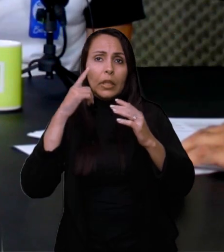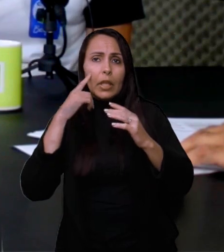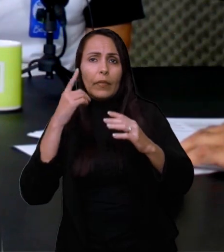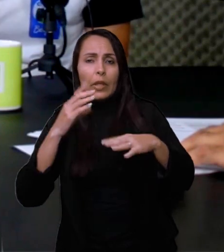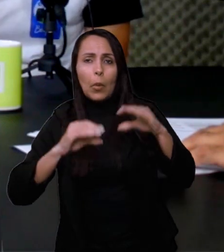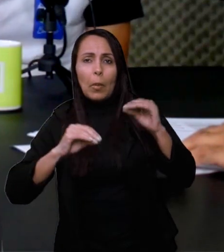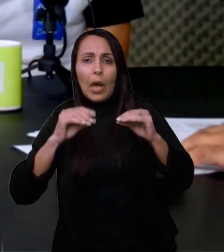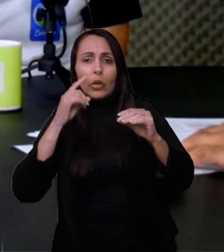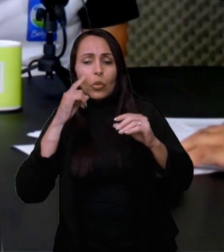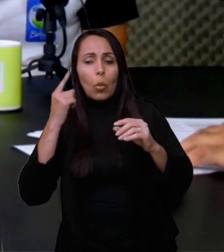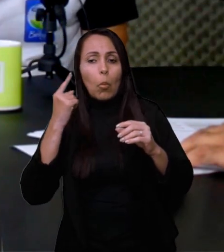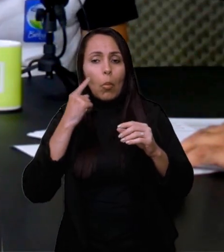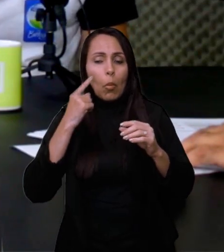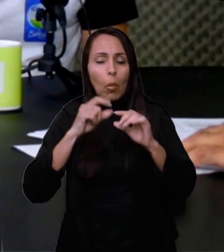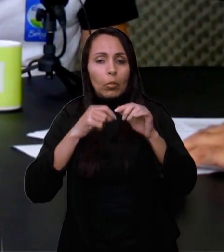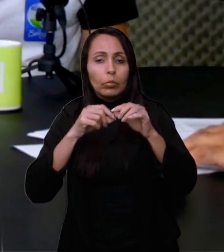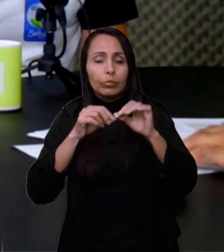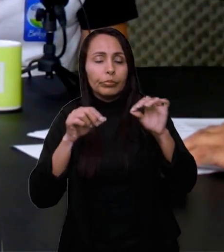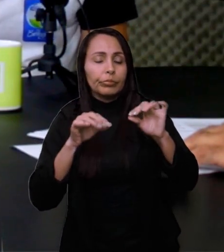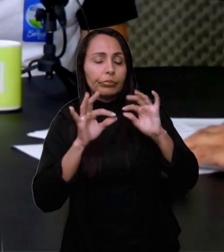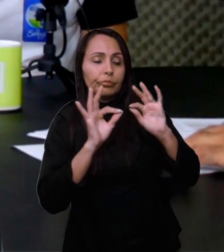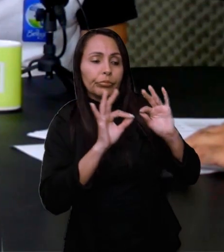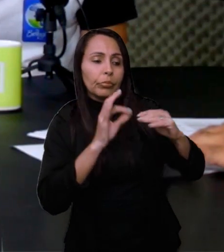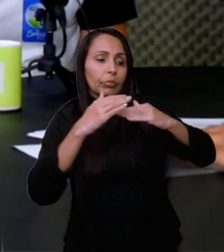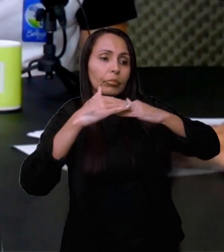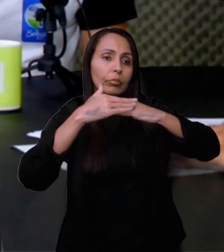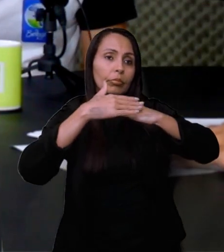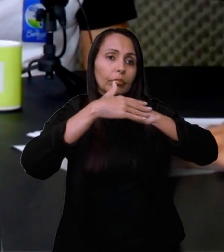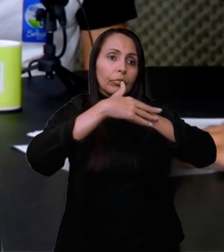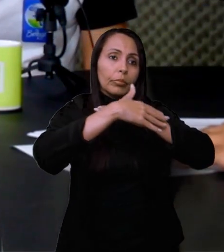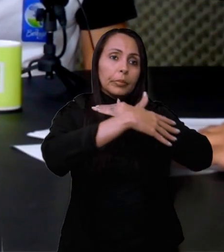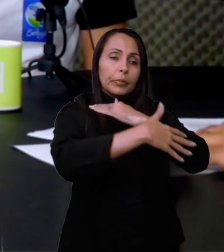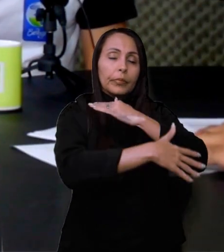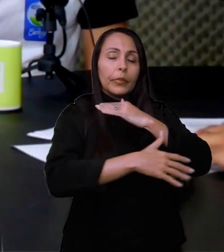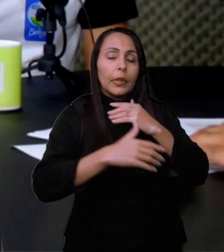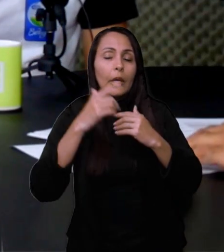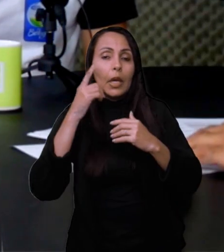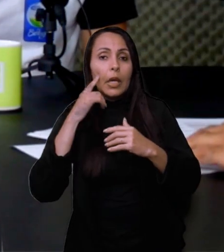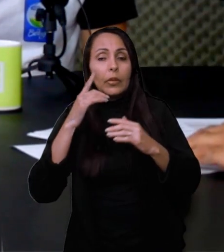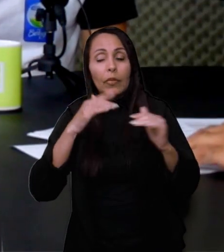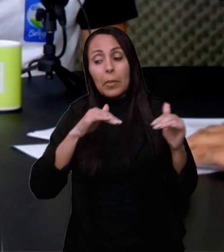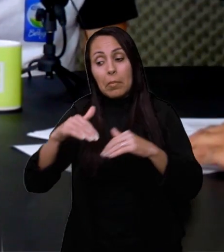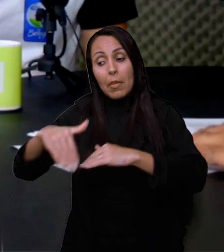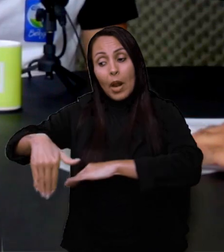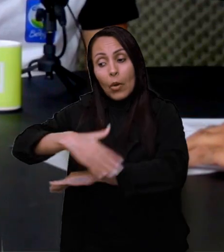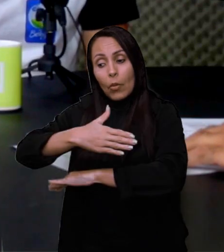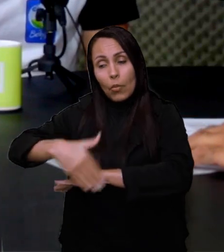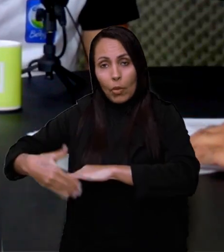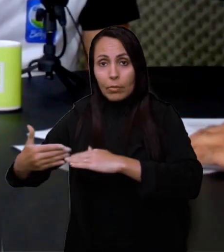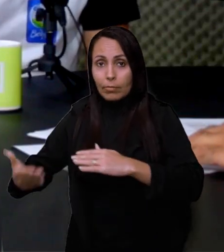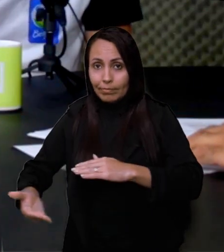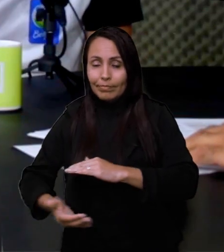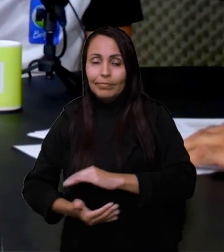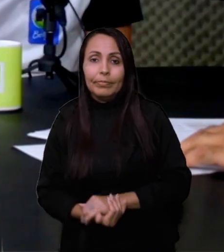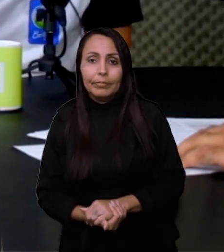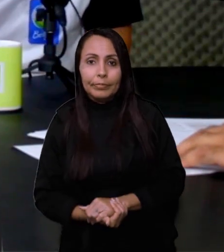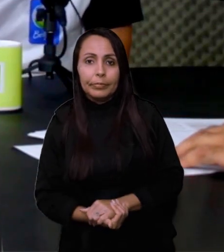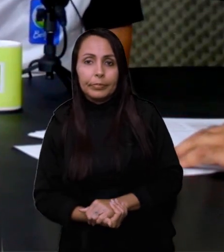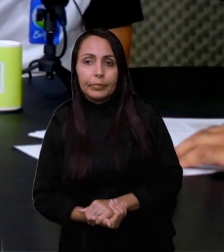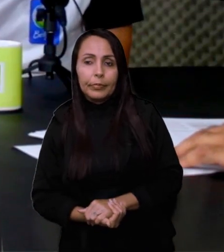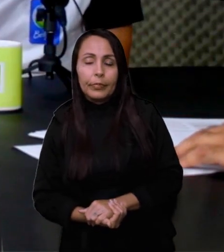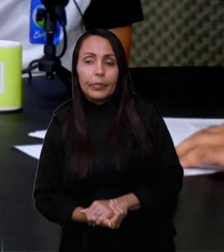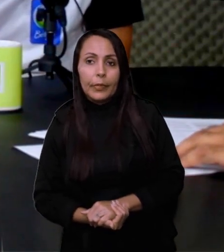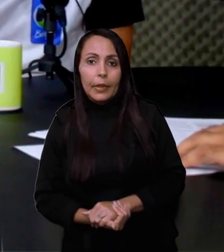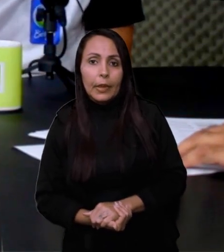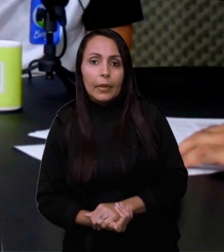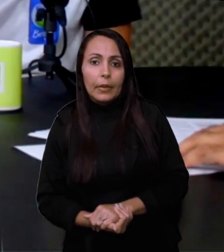bombom e vai levar para o esgoto. O nosso esgoto, a maior parte dele não é bem tratado como deveria ser. Né, claro? Tô falando alguma coisa errada? Moça